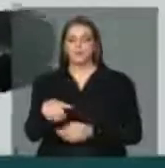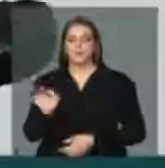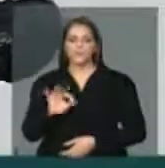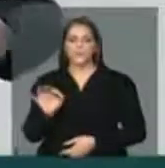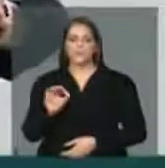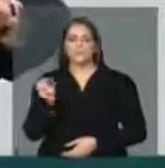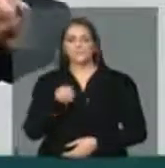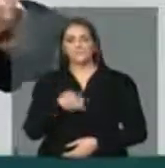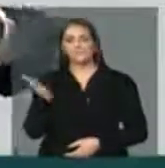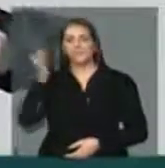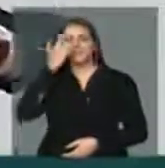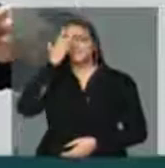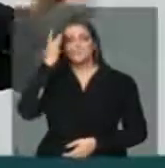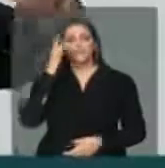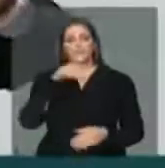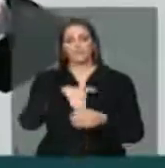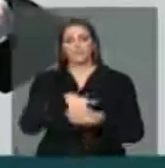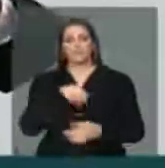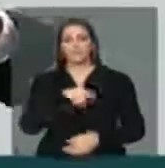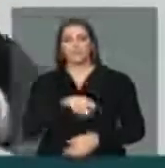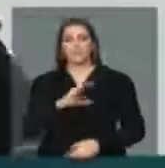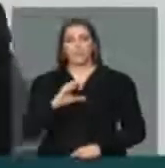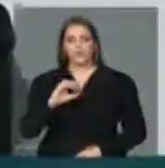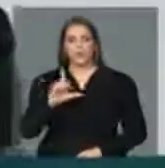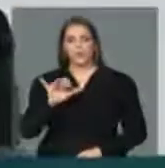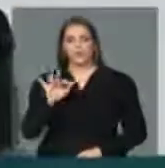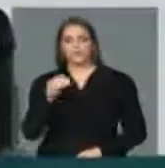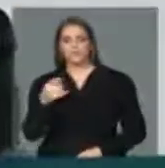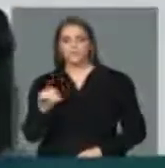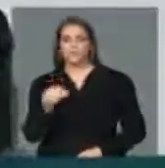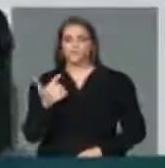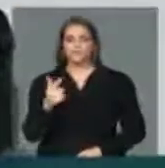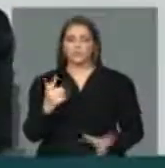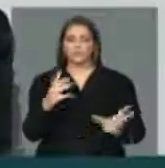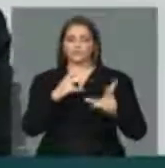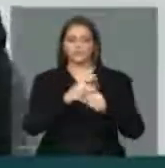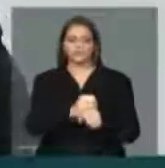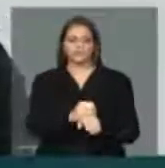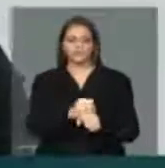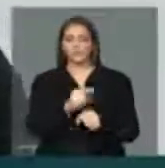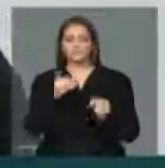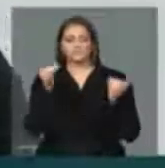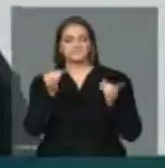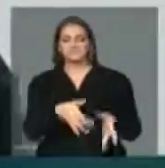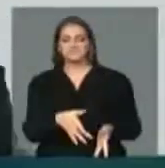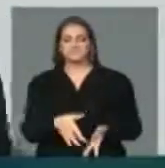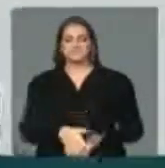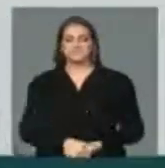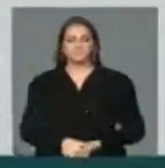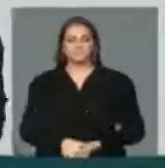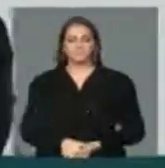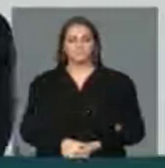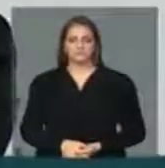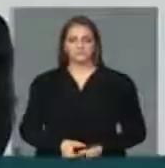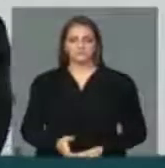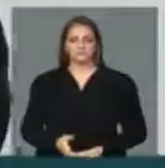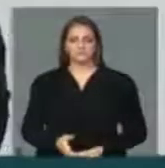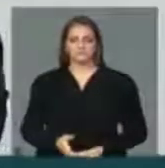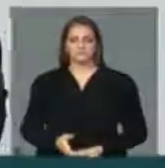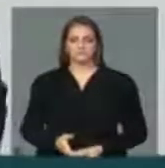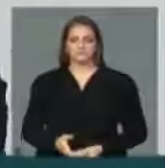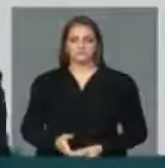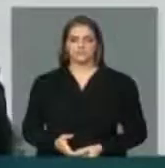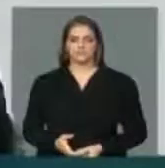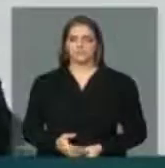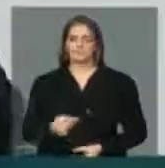votam numa coligação, essa coligação não atinge o quociente, aqueles votos são desprezados. Aí, sim,